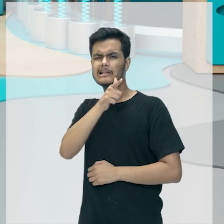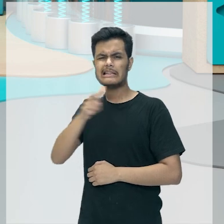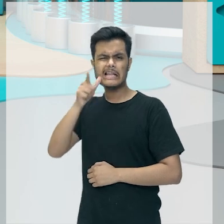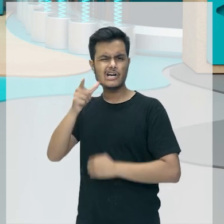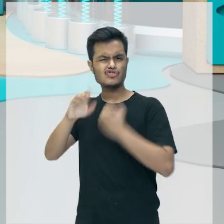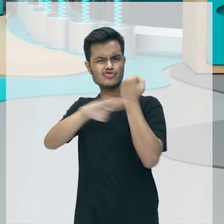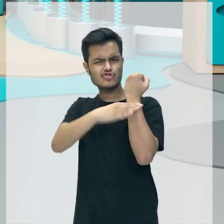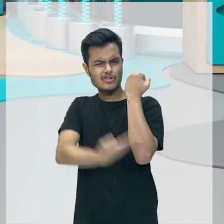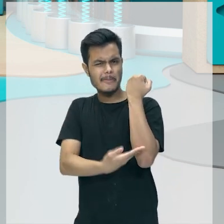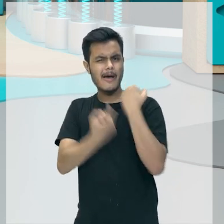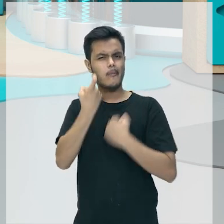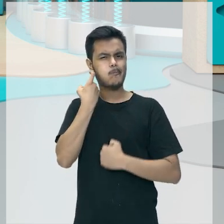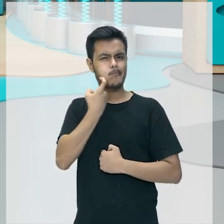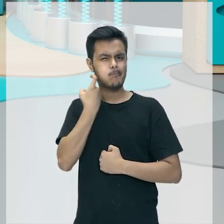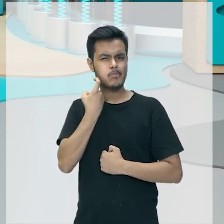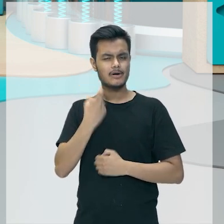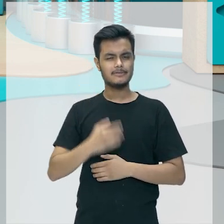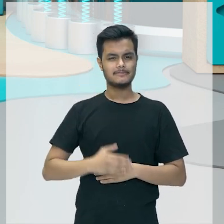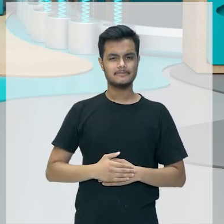almoço?